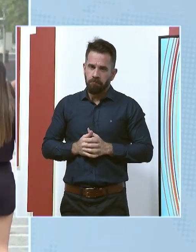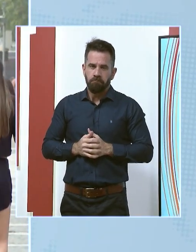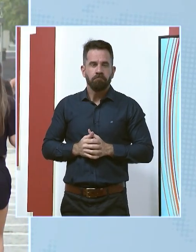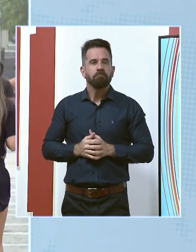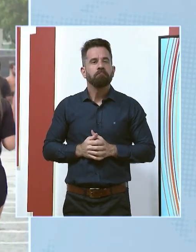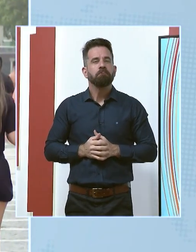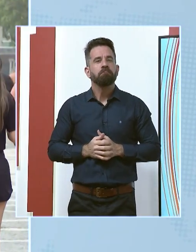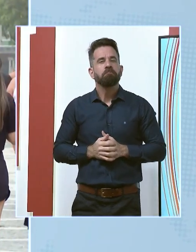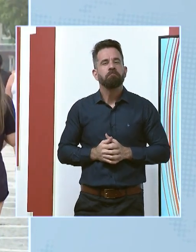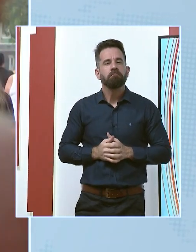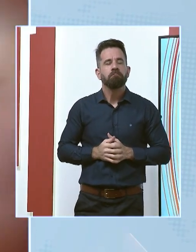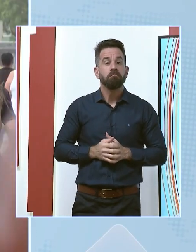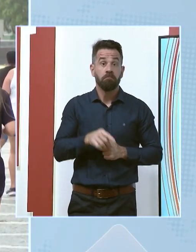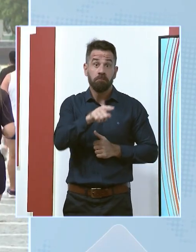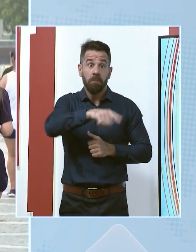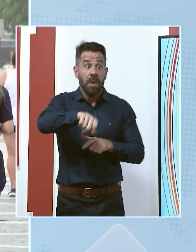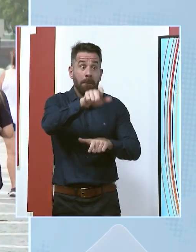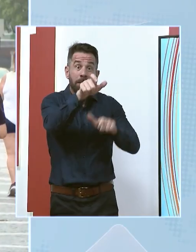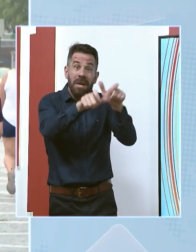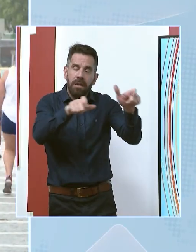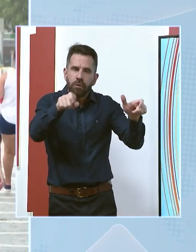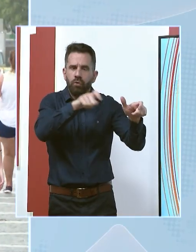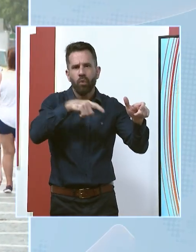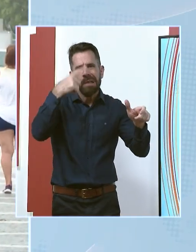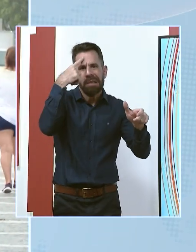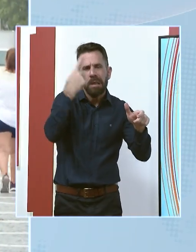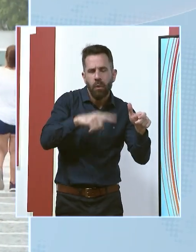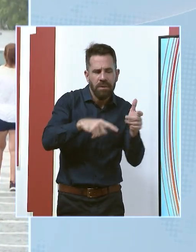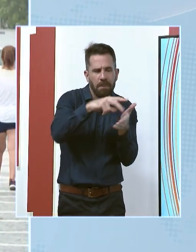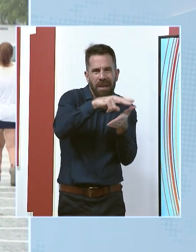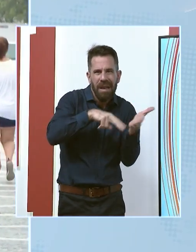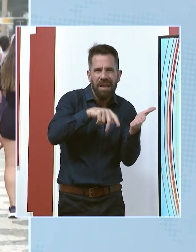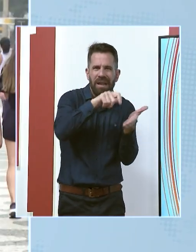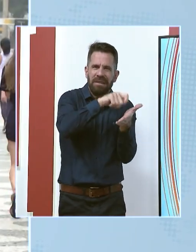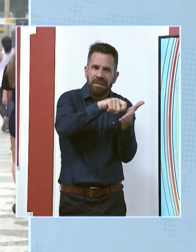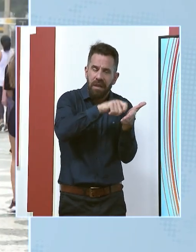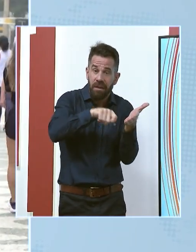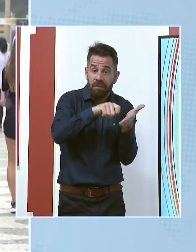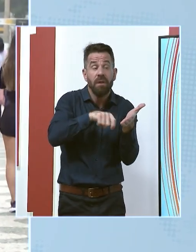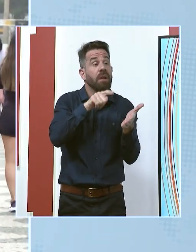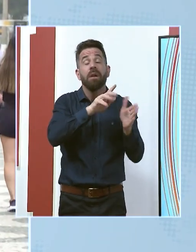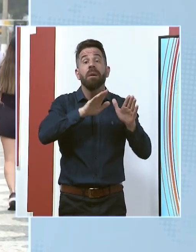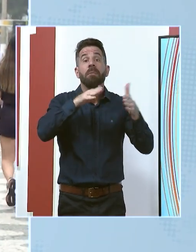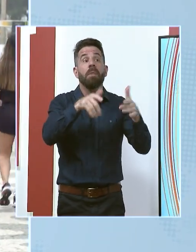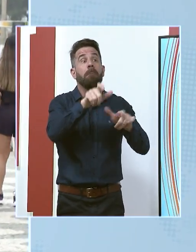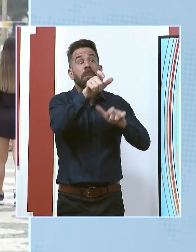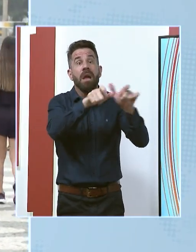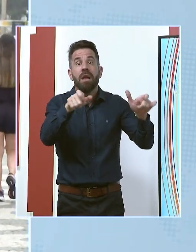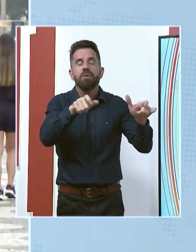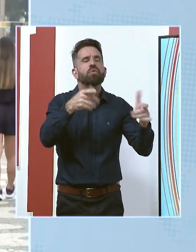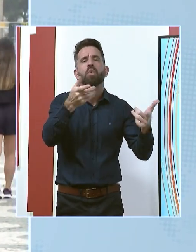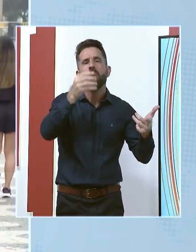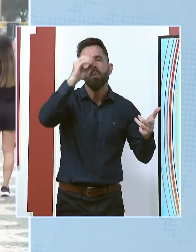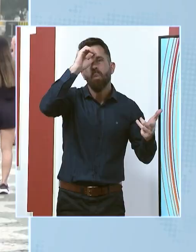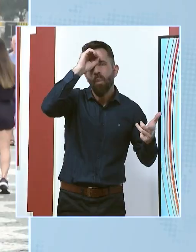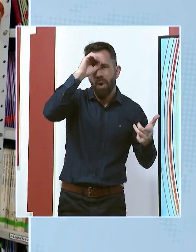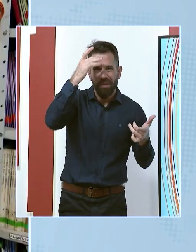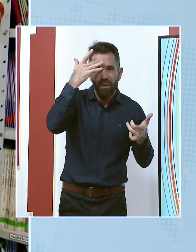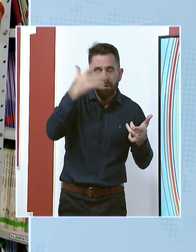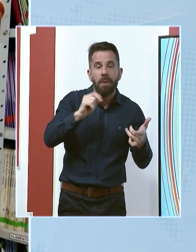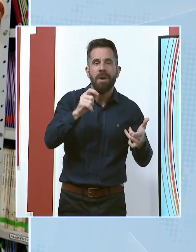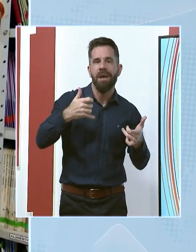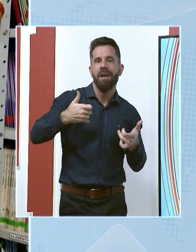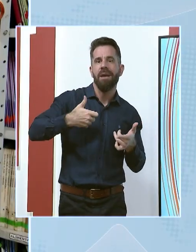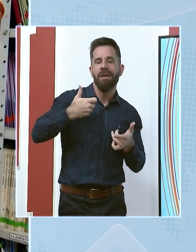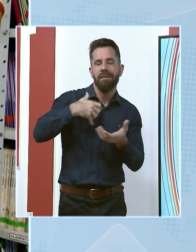O analfabetismo no Brasil está concentrado na população mais velha. É um desafio conseguir que essas pessoas voltem a estudar,